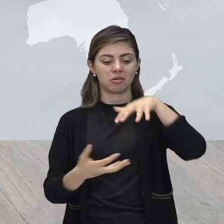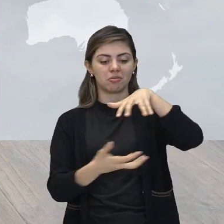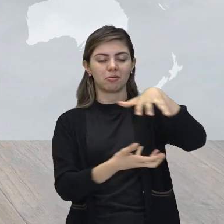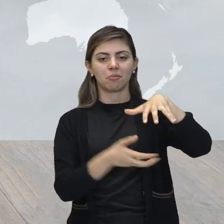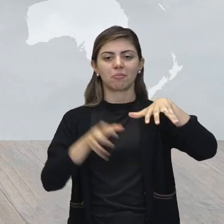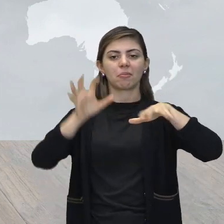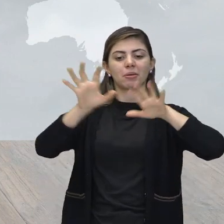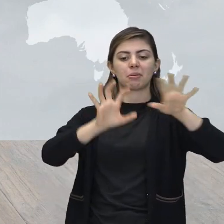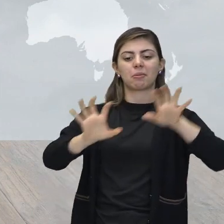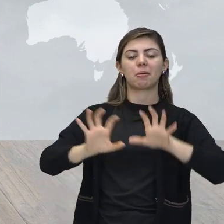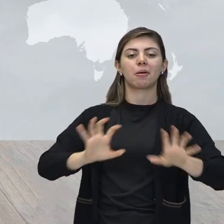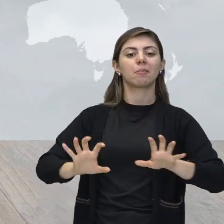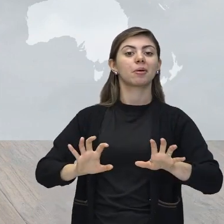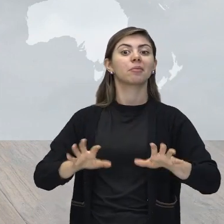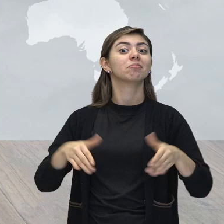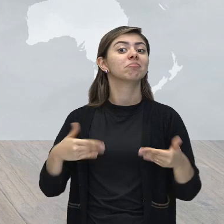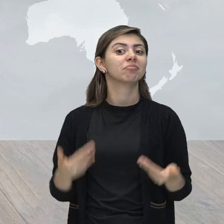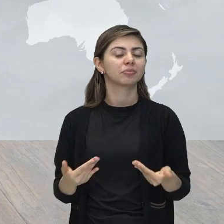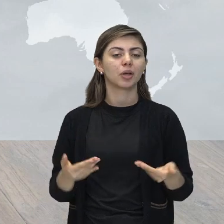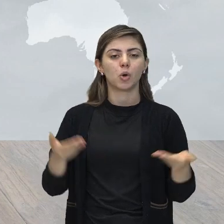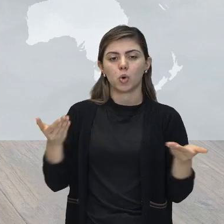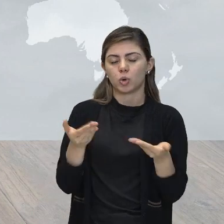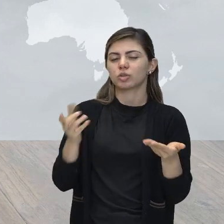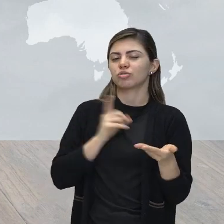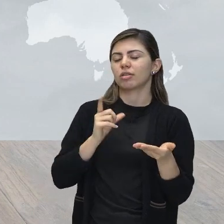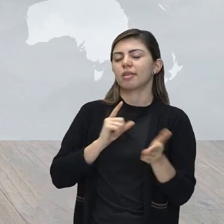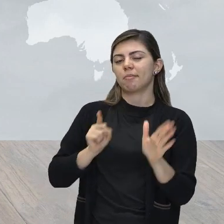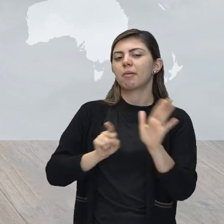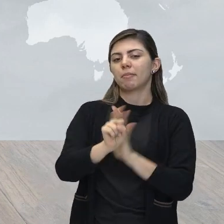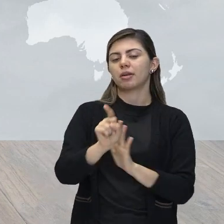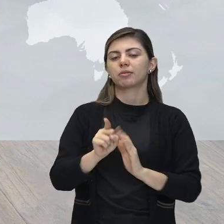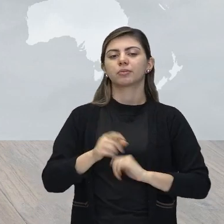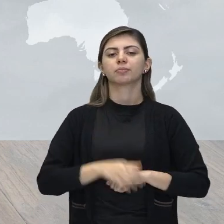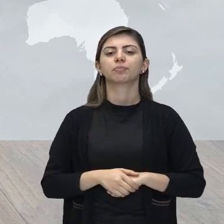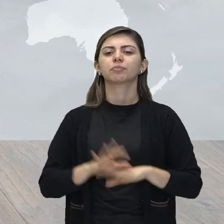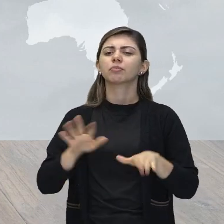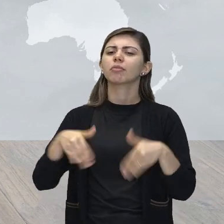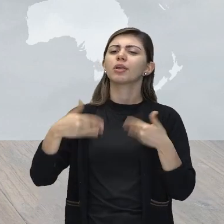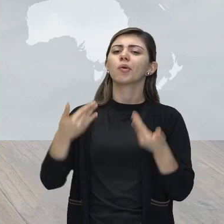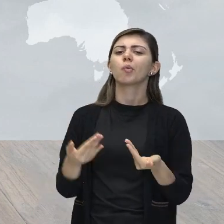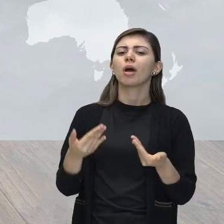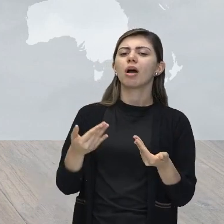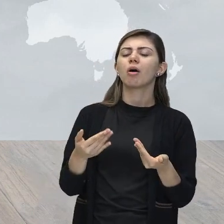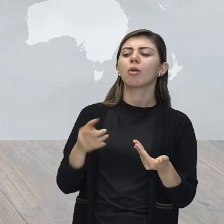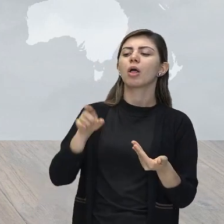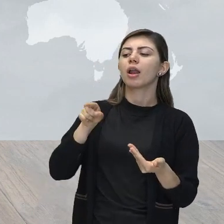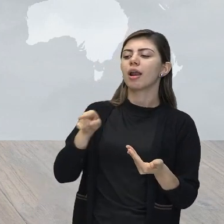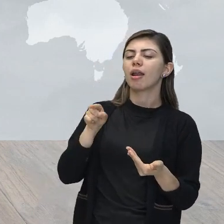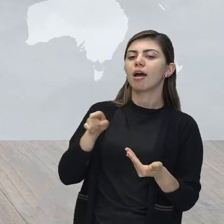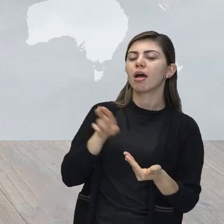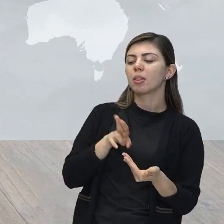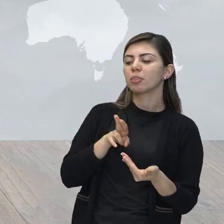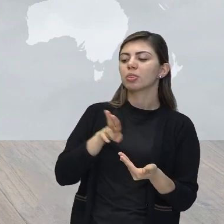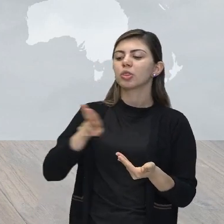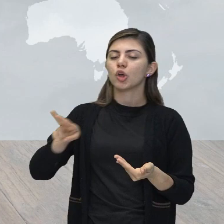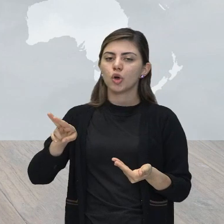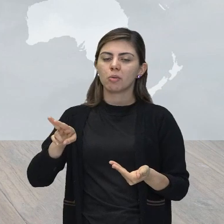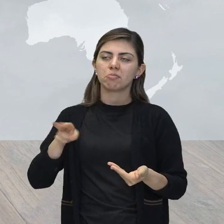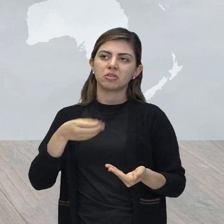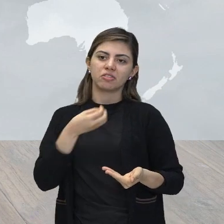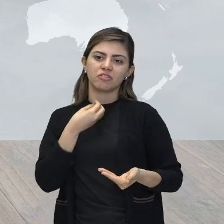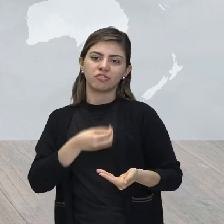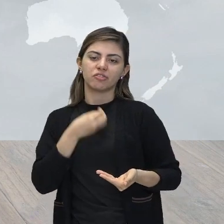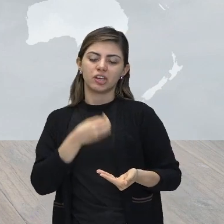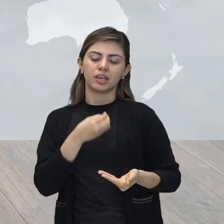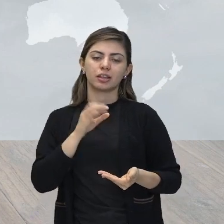Terra? Então, hoje nós temos essa pergunta: qual nome você daria a um ser vivo